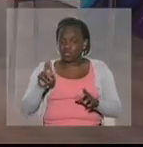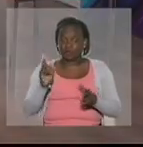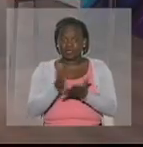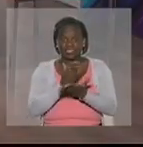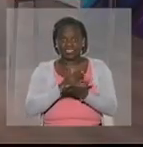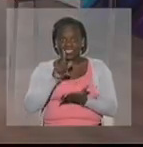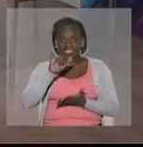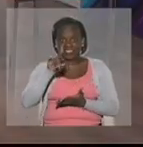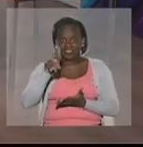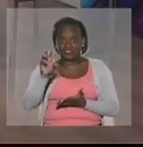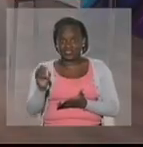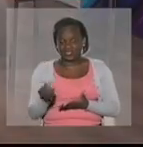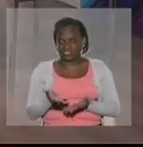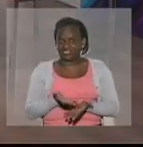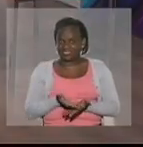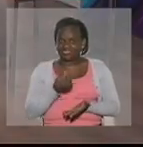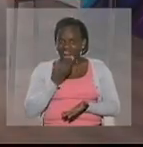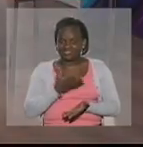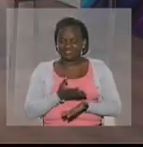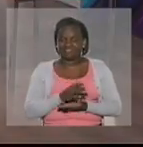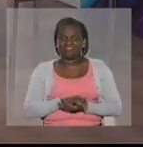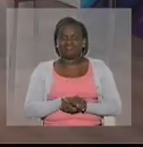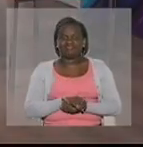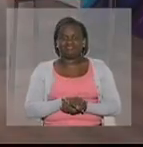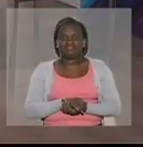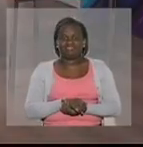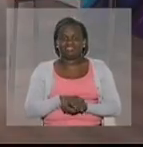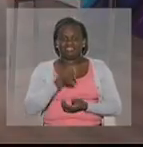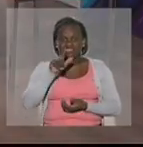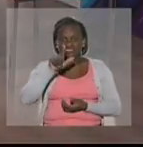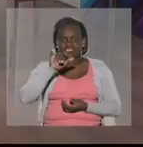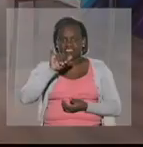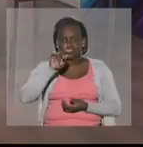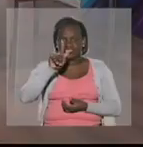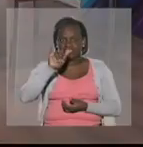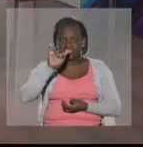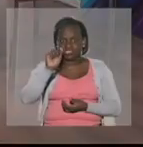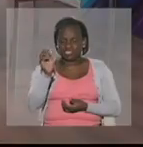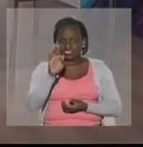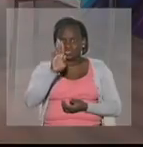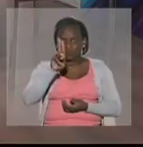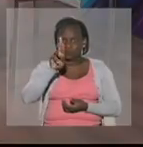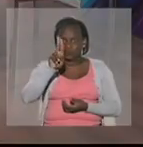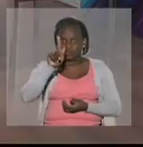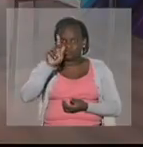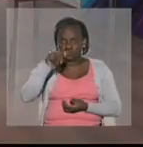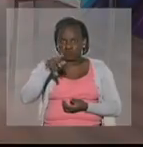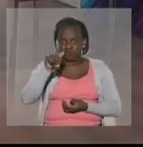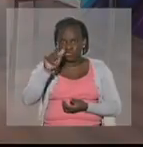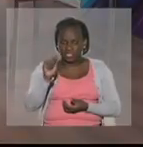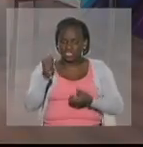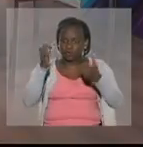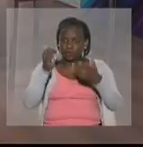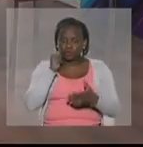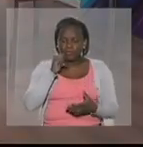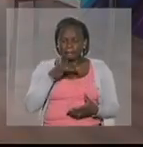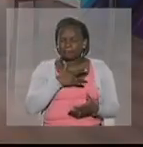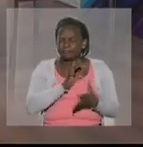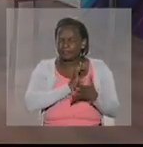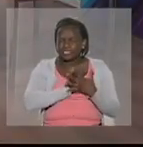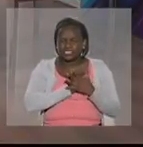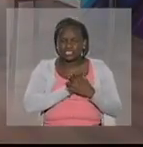livro livro Olha boa boa da bujung É fala da Paixão dela pelos